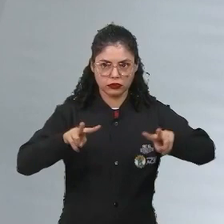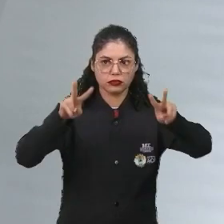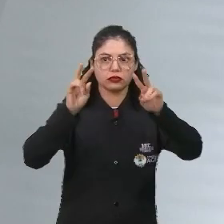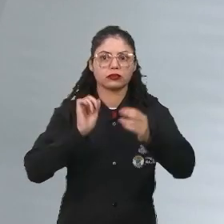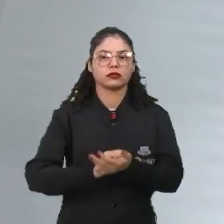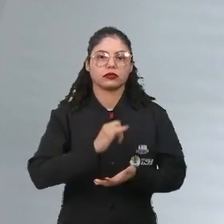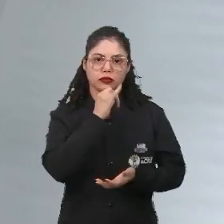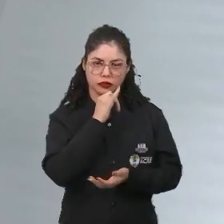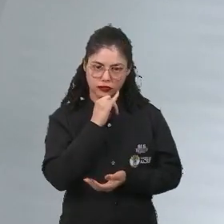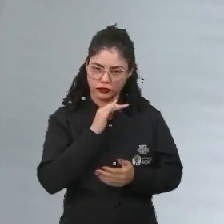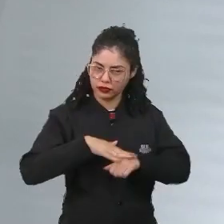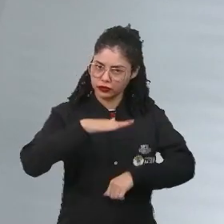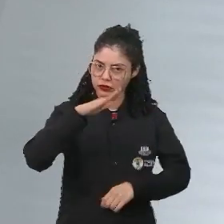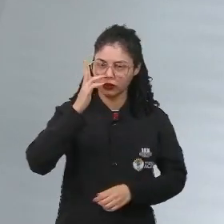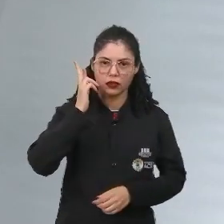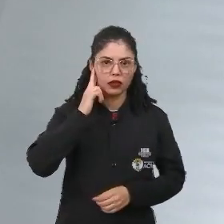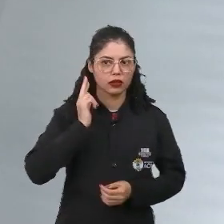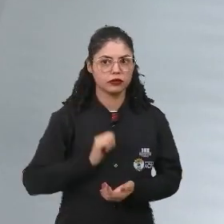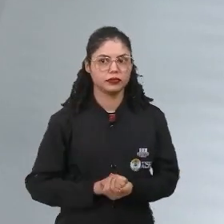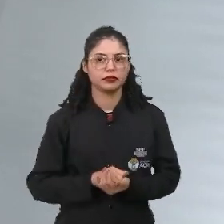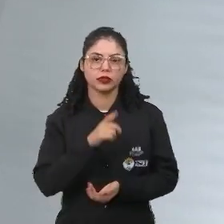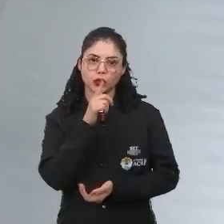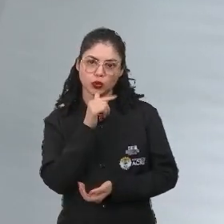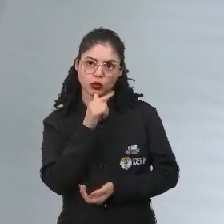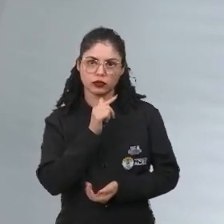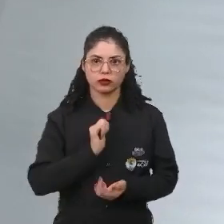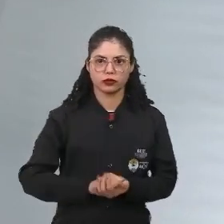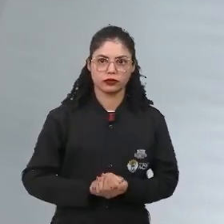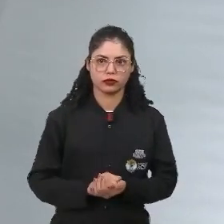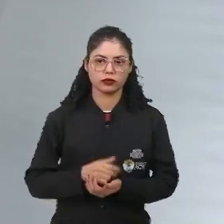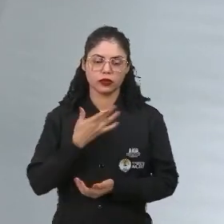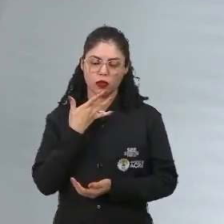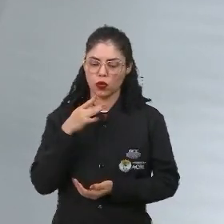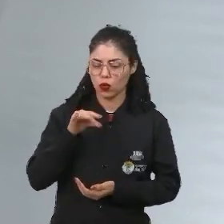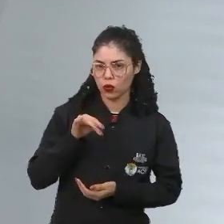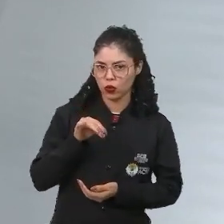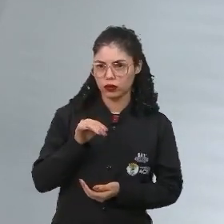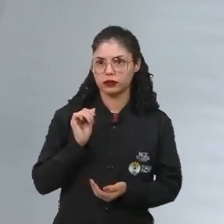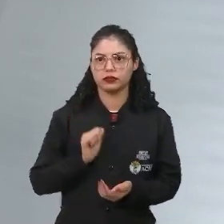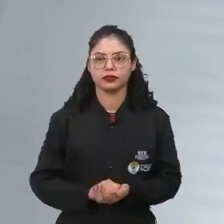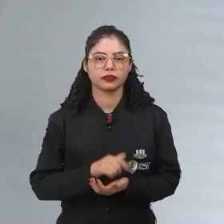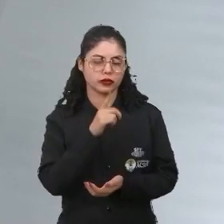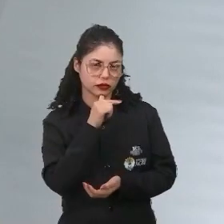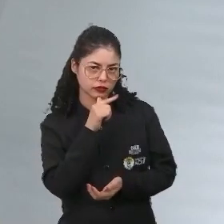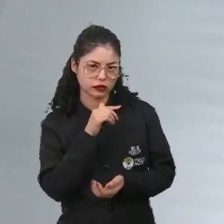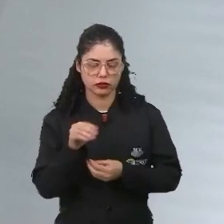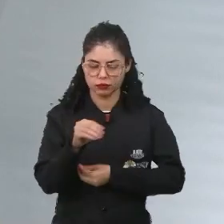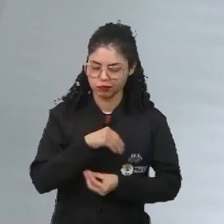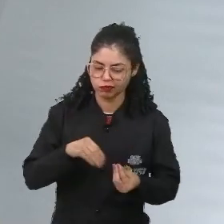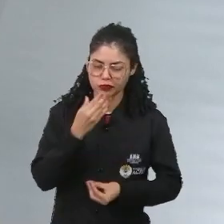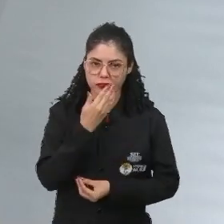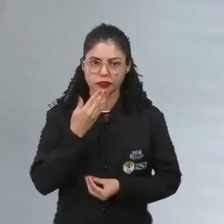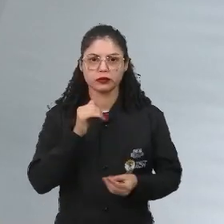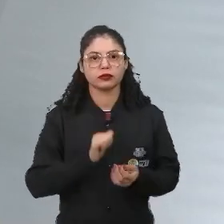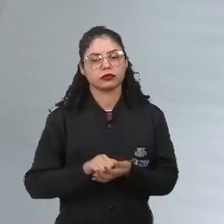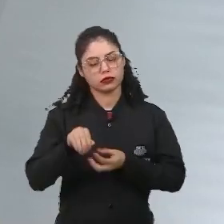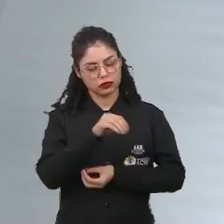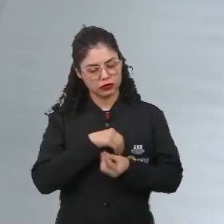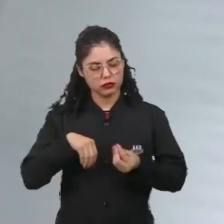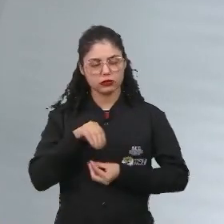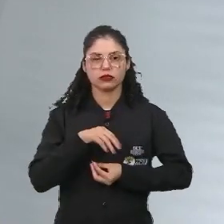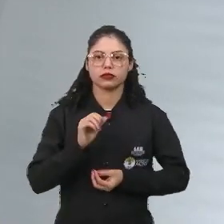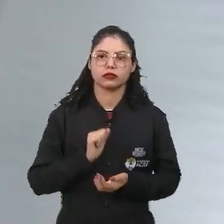dos exemplos mais comuns é água e sal, por exemplo, água e açúcar, misturas